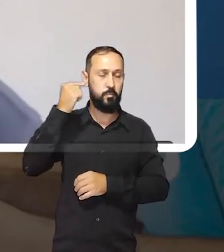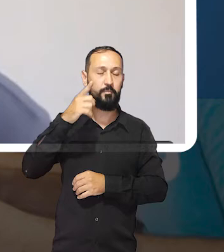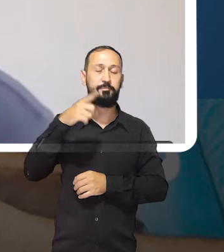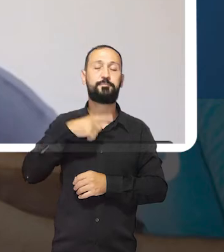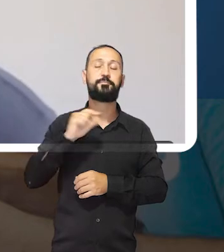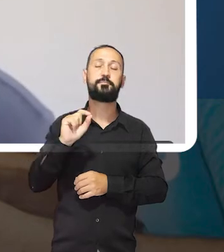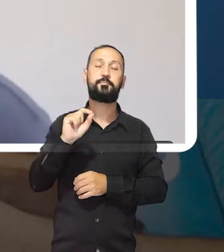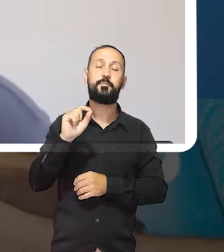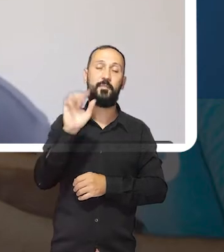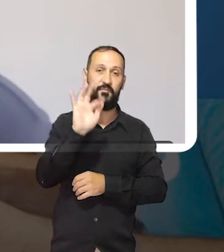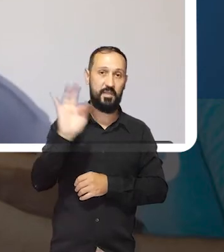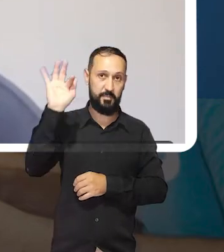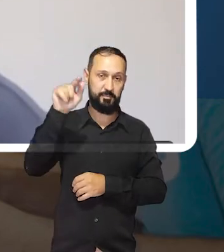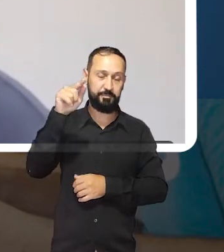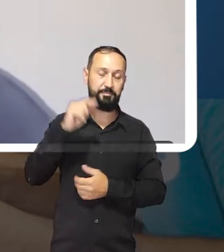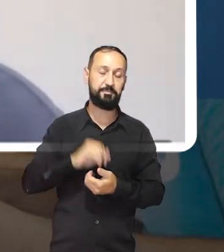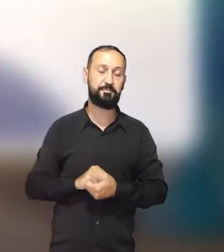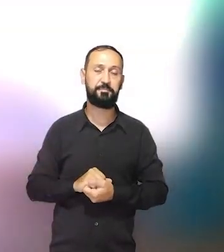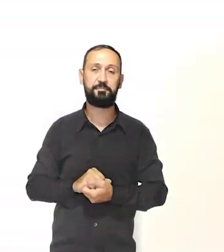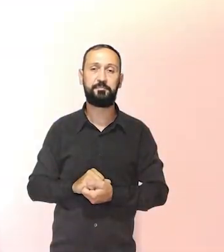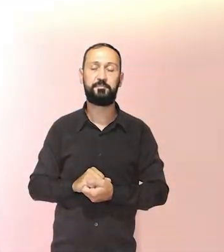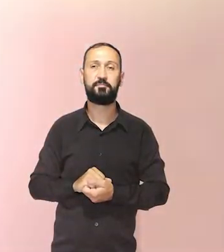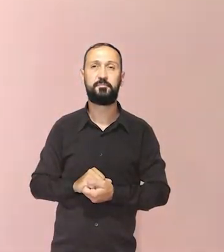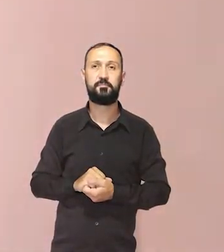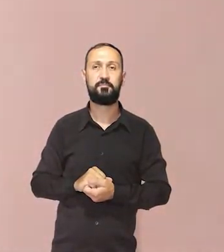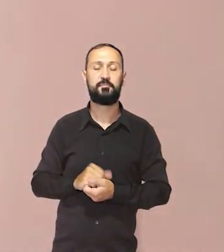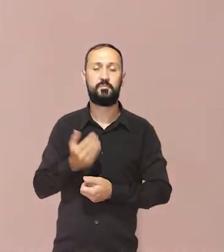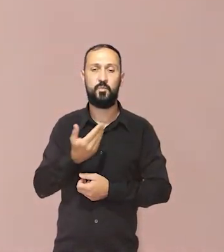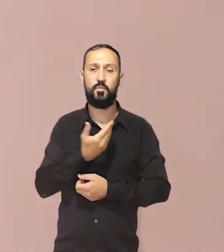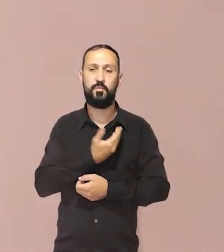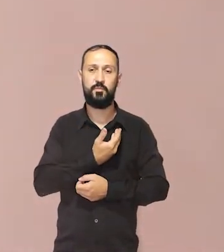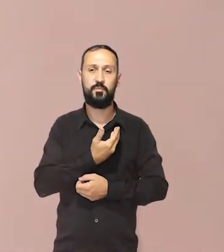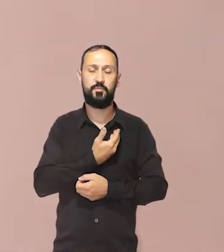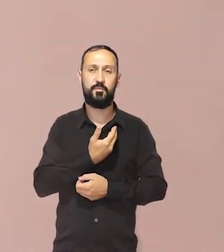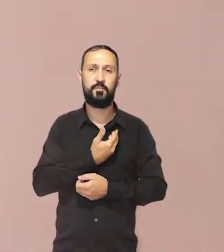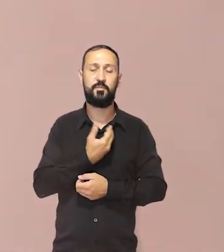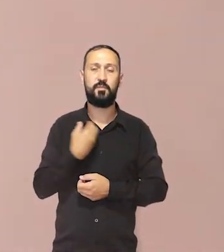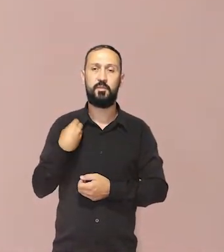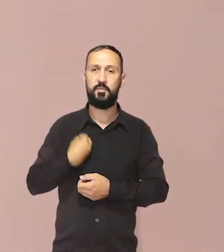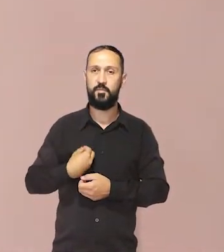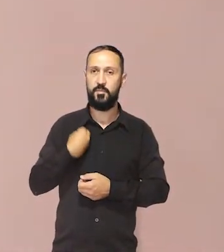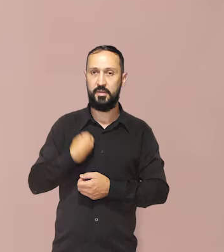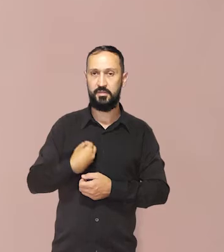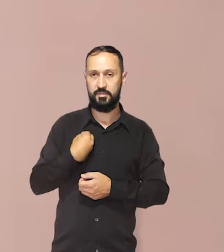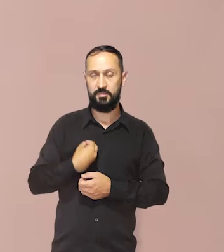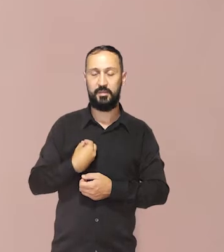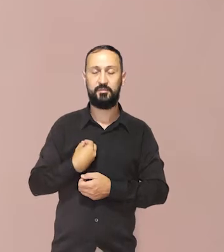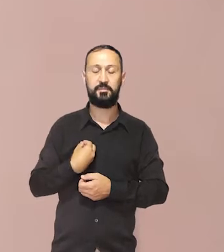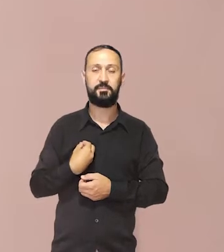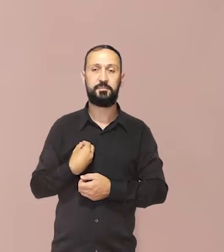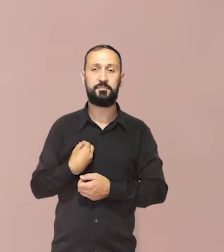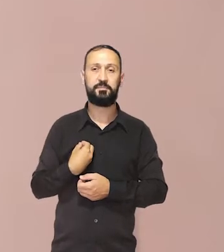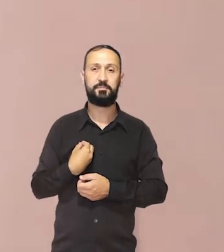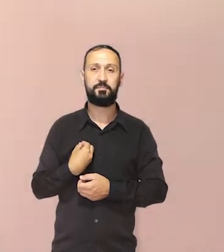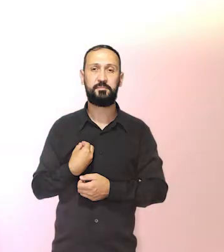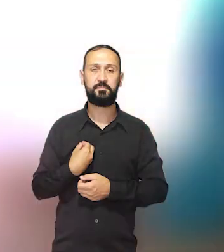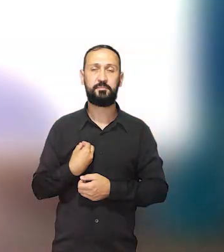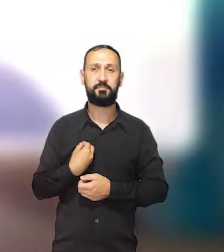Direito, né, na Federal. Eles eram amigos que participavam